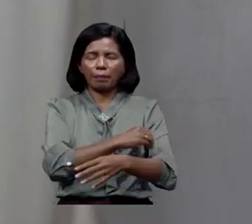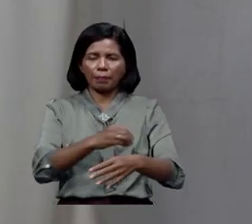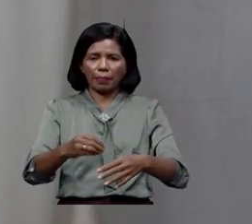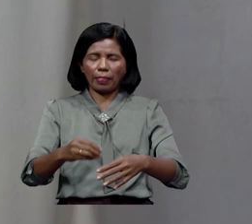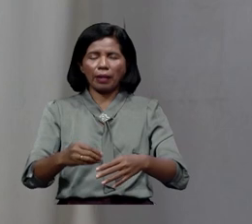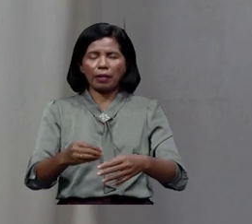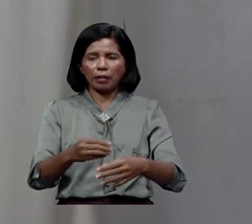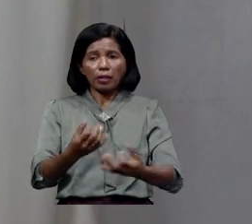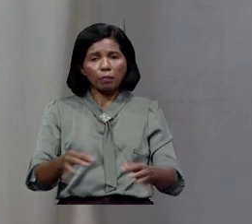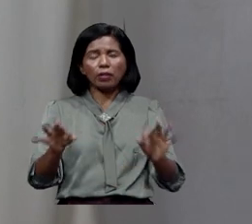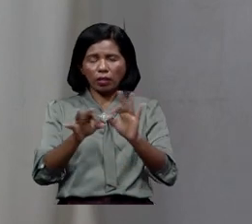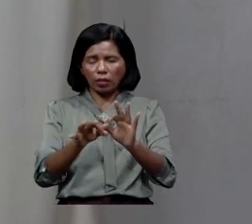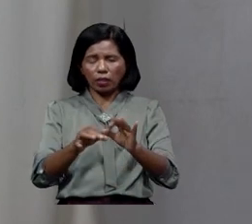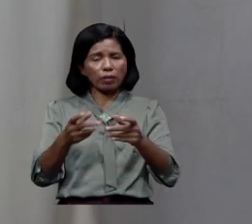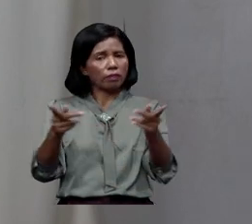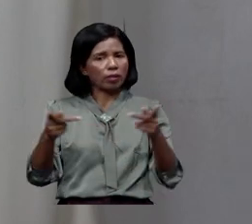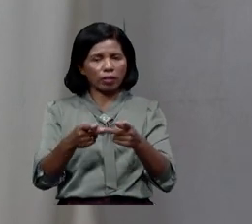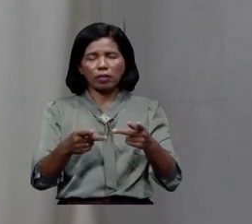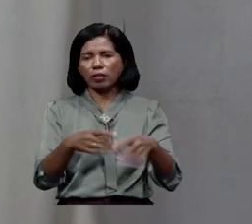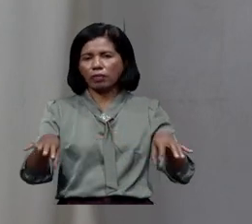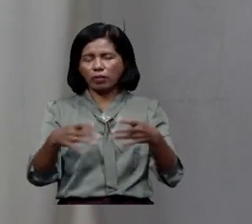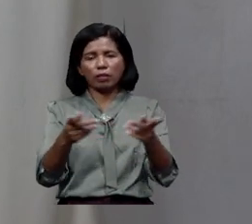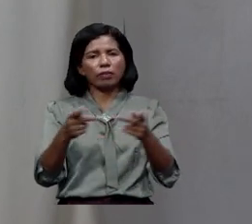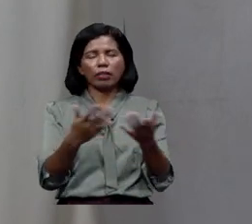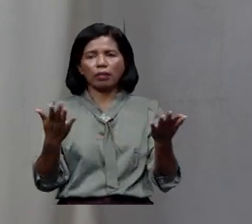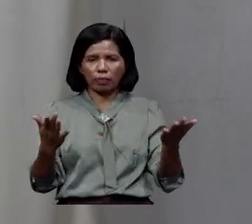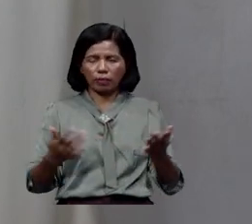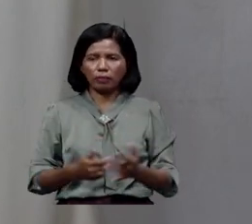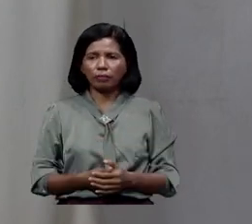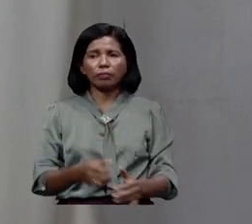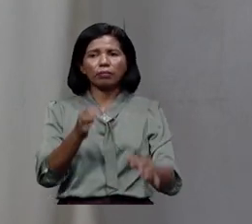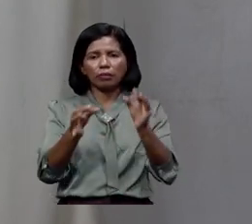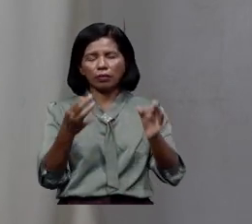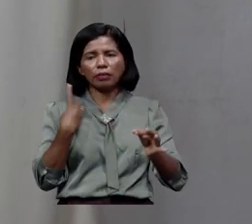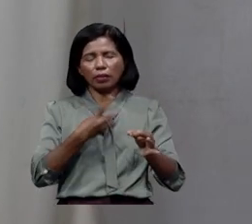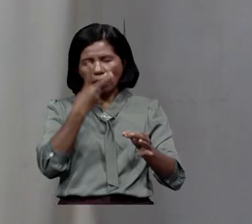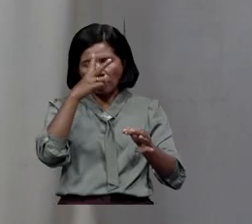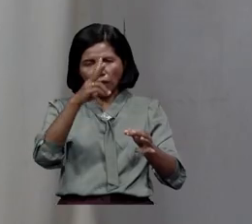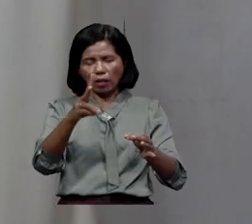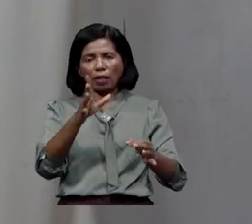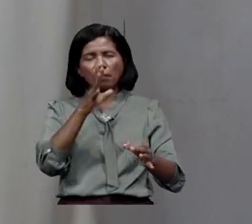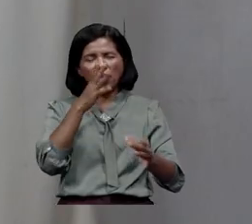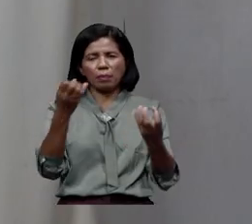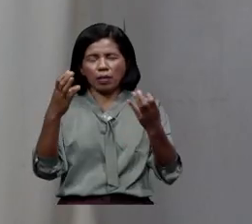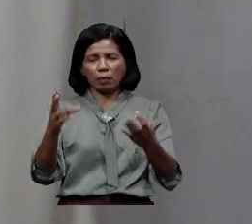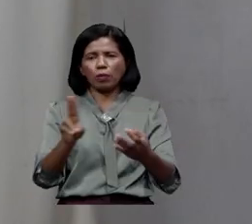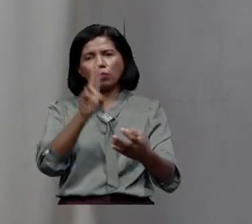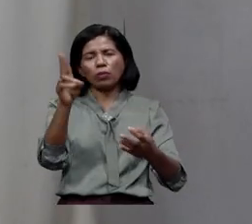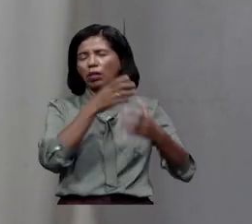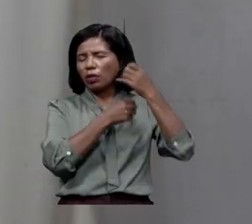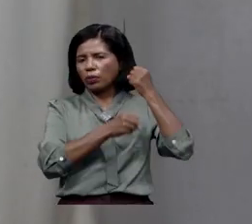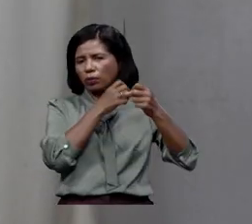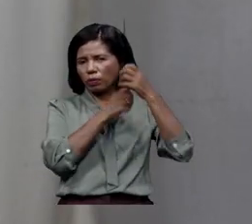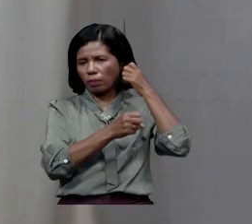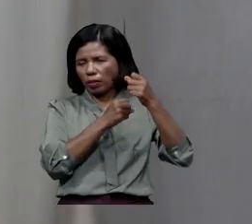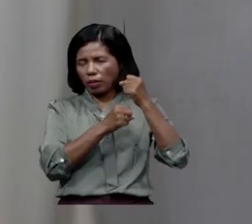ia facilidade saúde ia na bebê então se itare fila fale para inan barak mas se usa subir raham leu